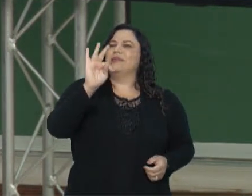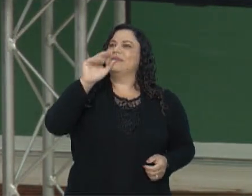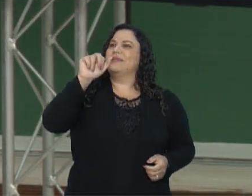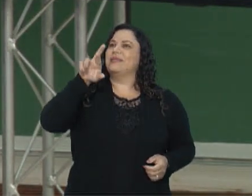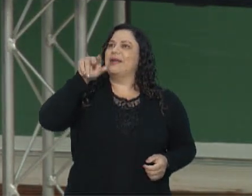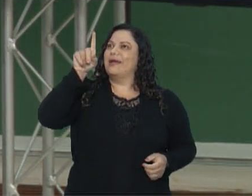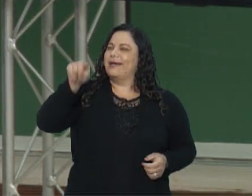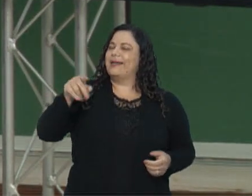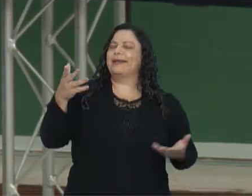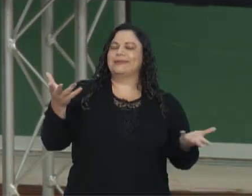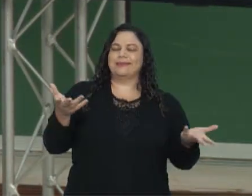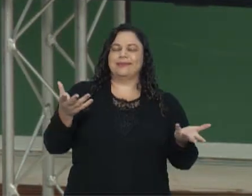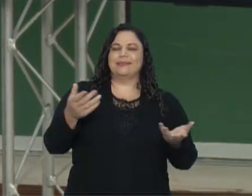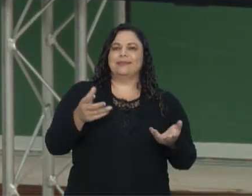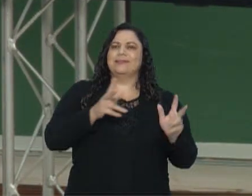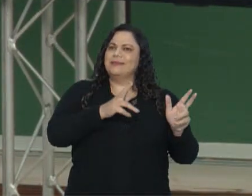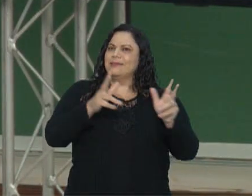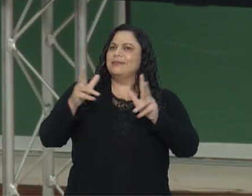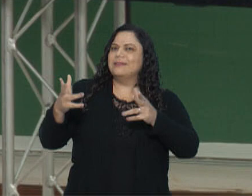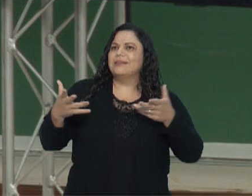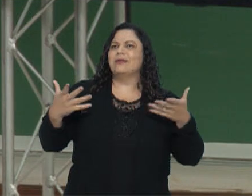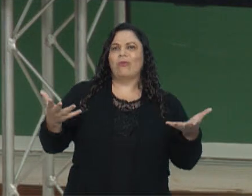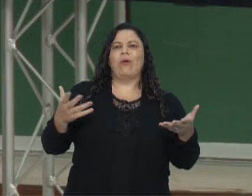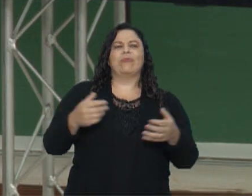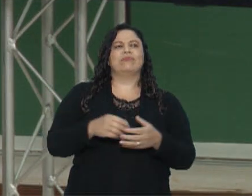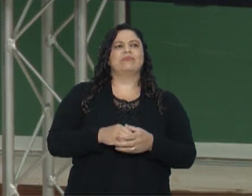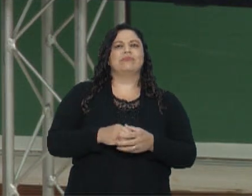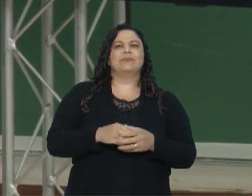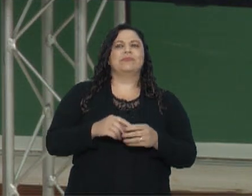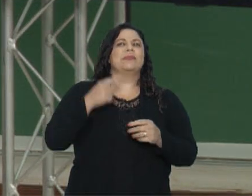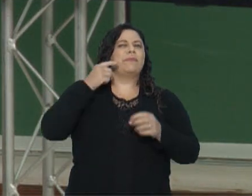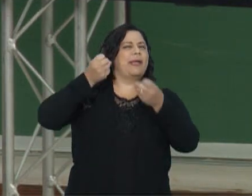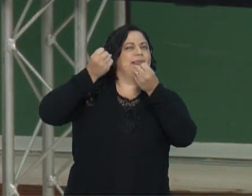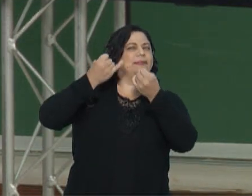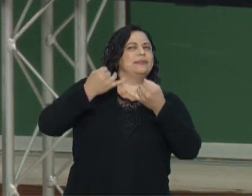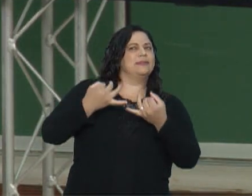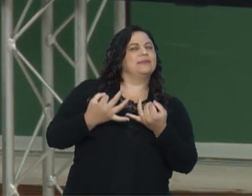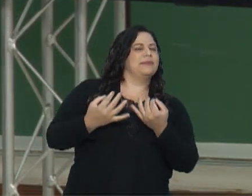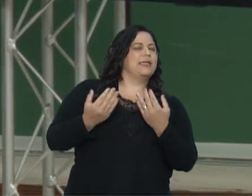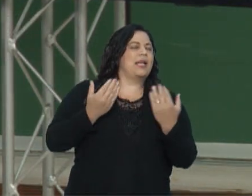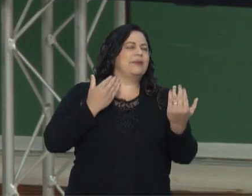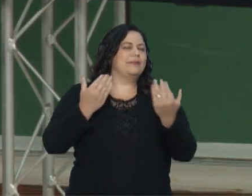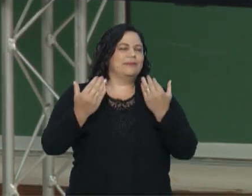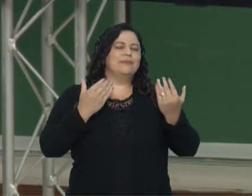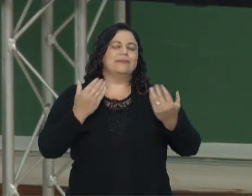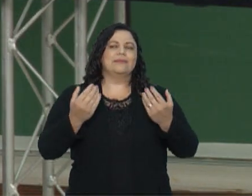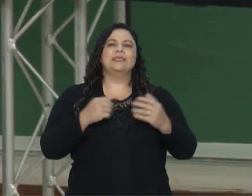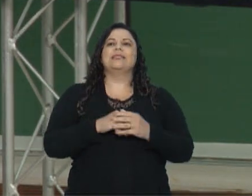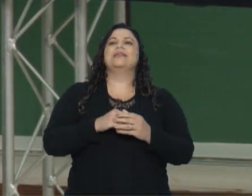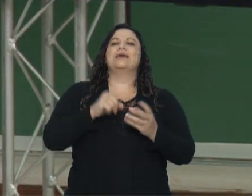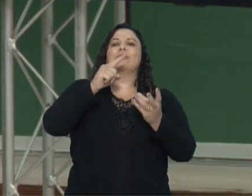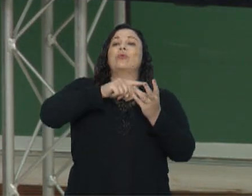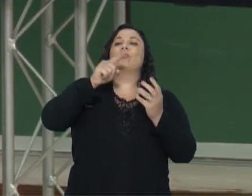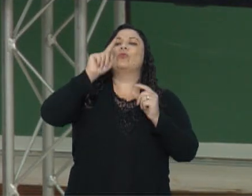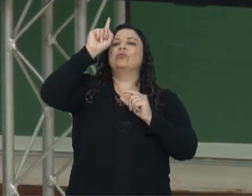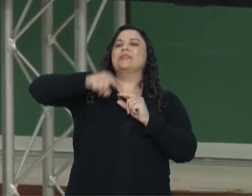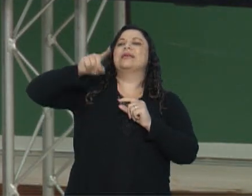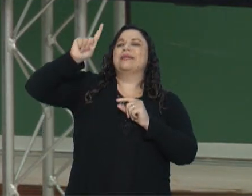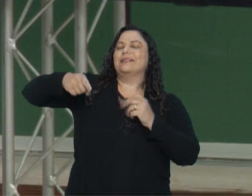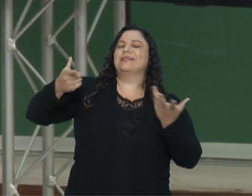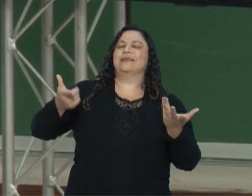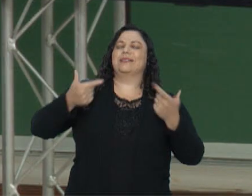terminada em S. Estão vendo? Então agora nós temos bem justificado o porquê de entender o funcionamento da acentuação gráfica numa língua.